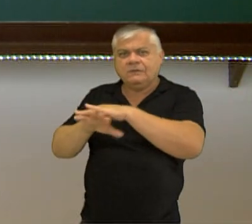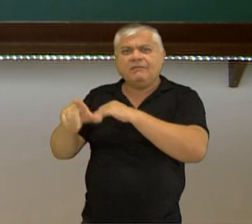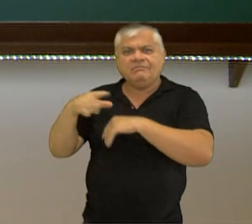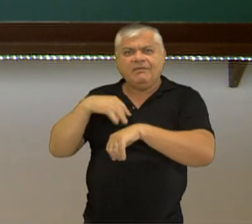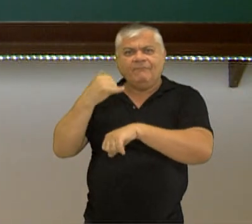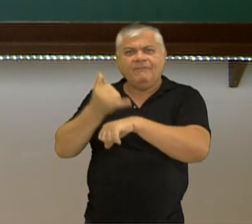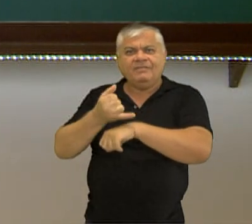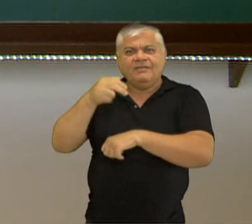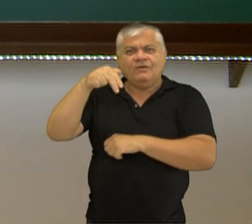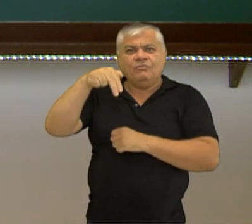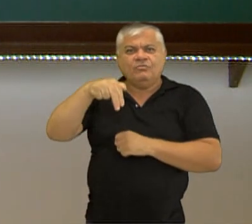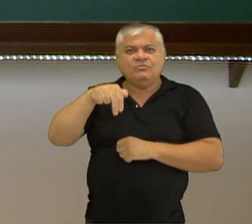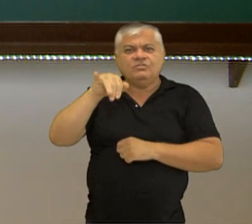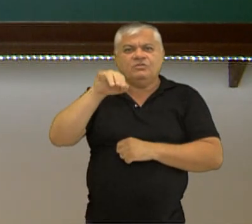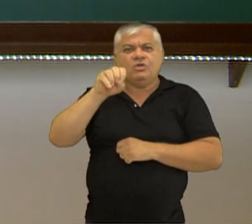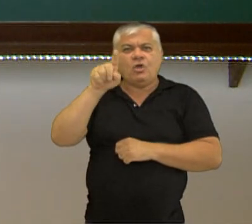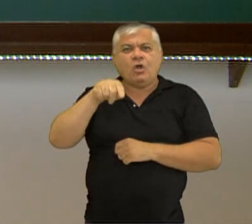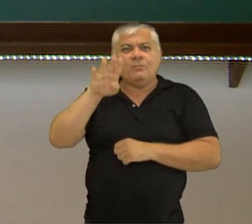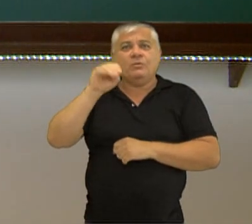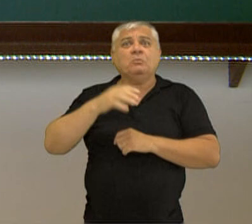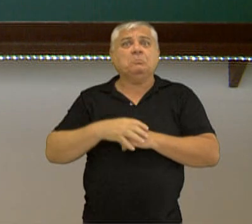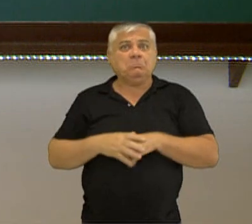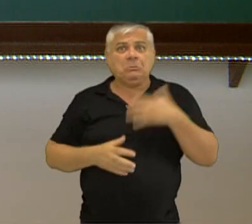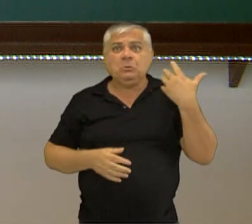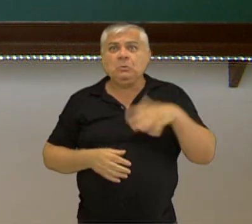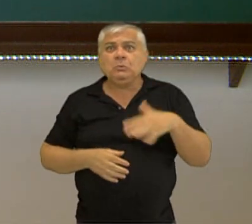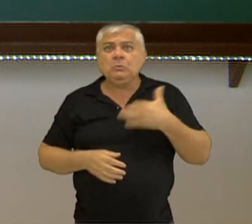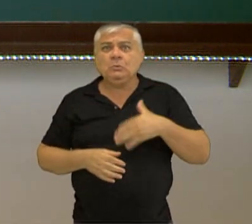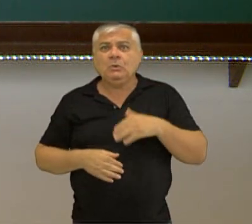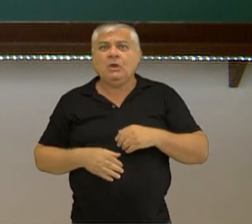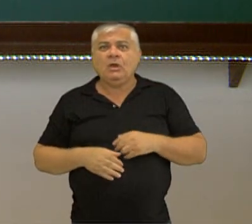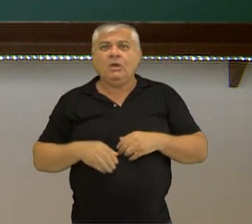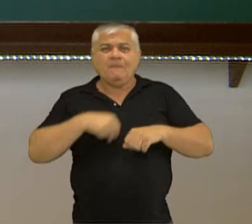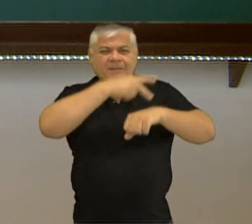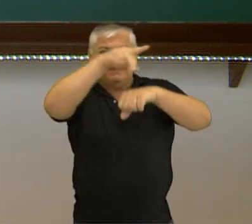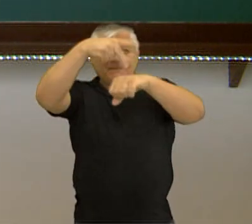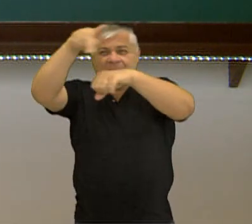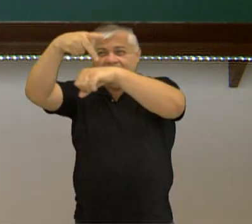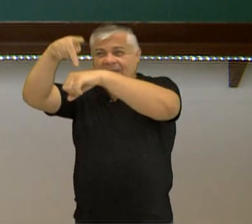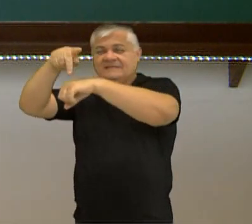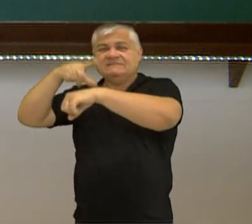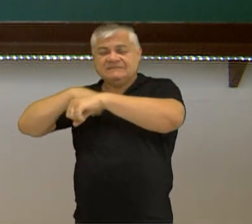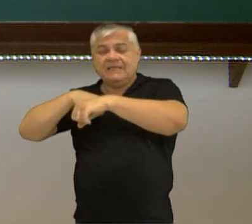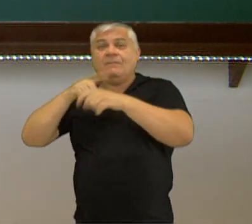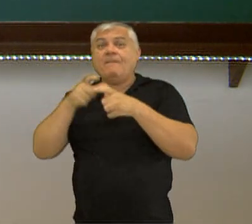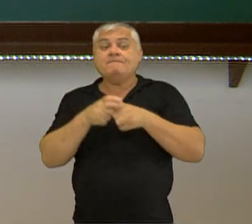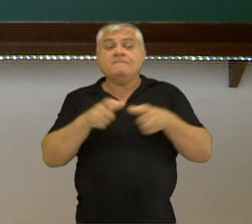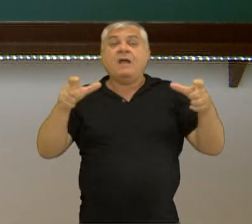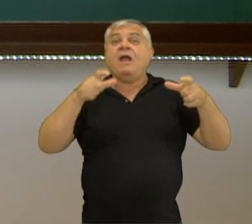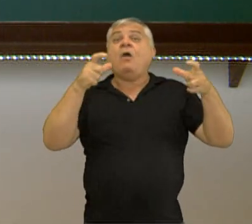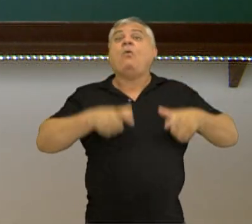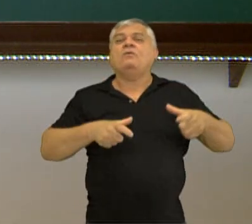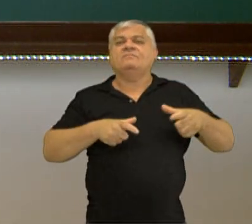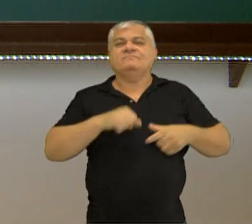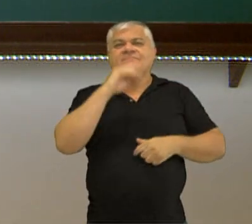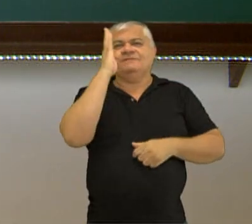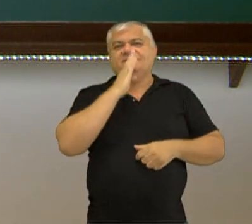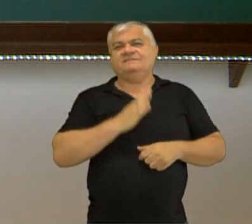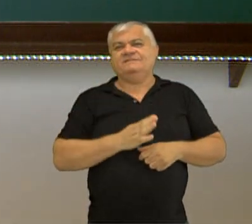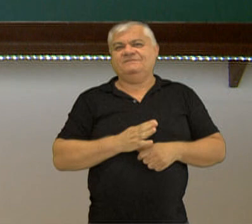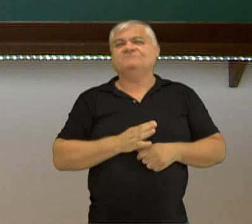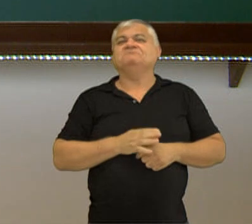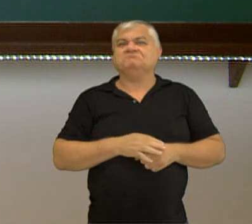Não quer dizer que só tem aqui, não. Em mais de 80 países nós temos nióbio, mas 98% das reservas estão aqui no